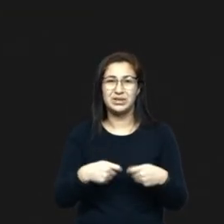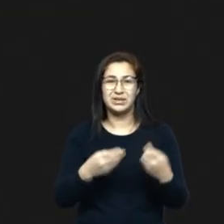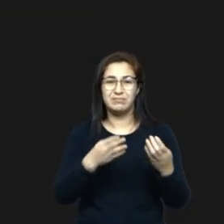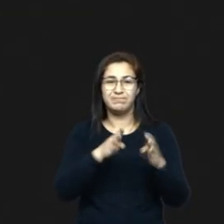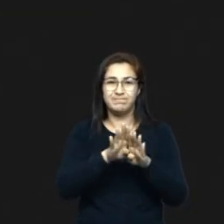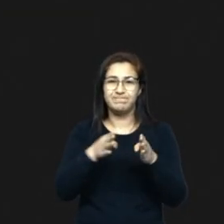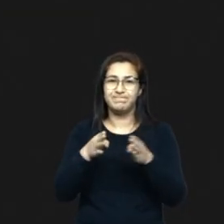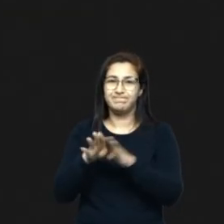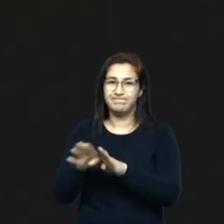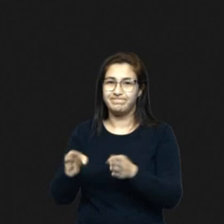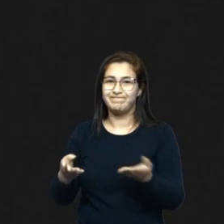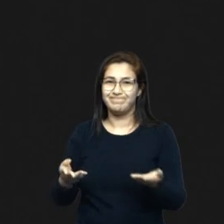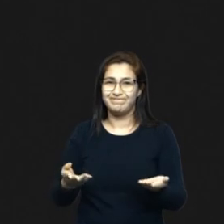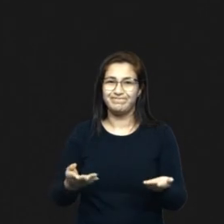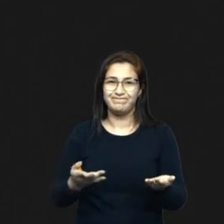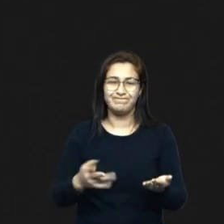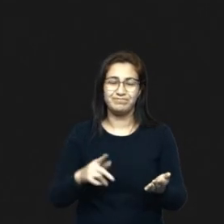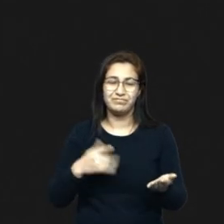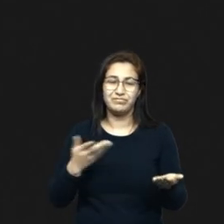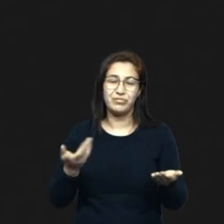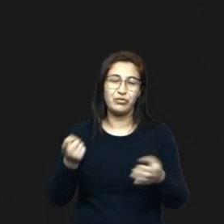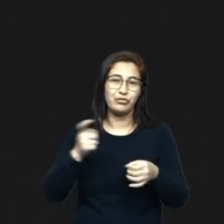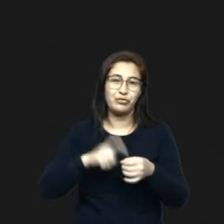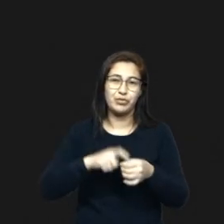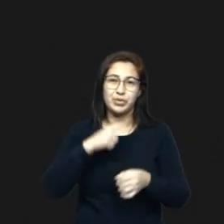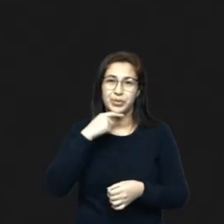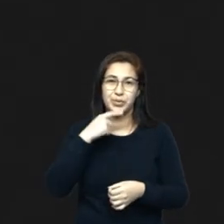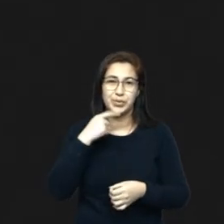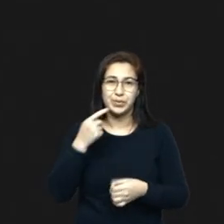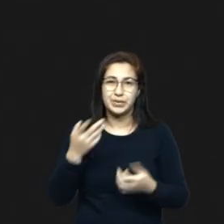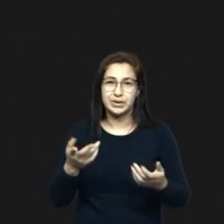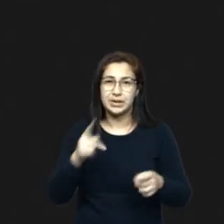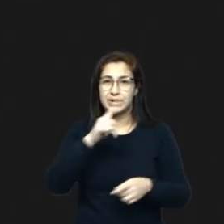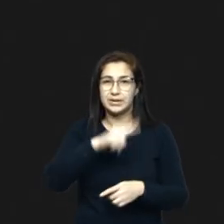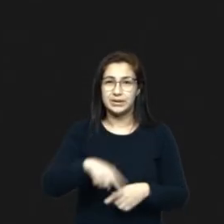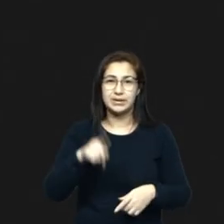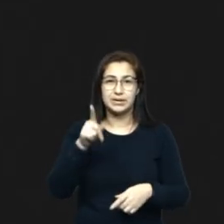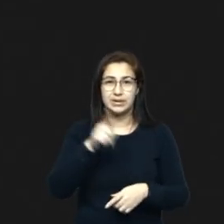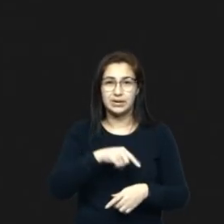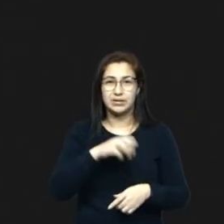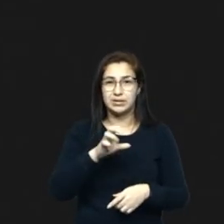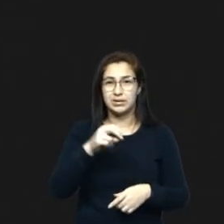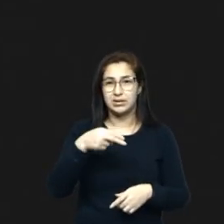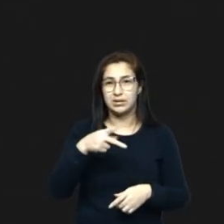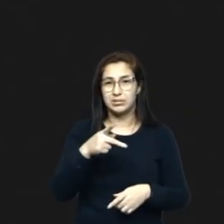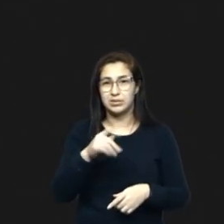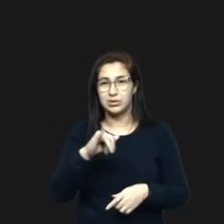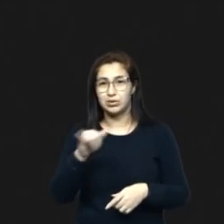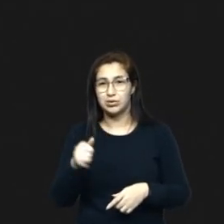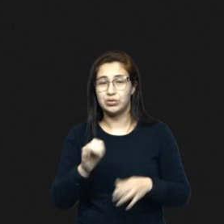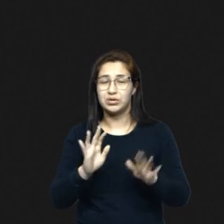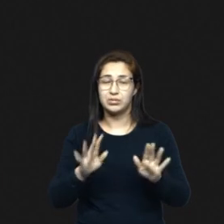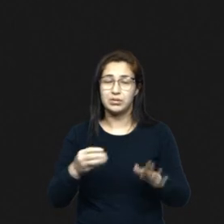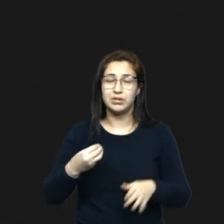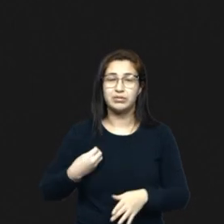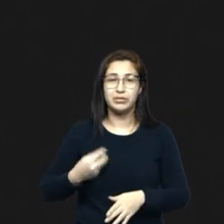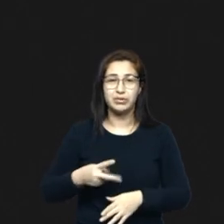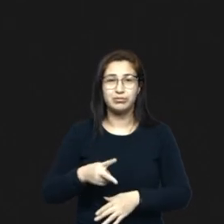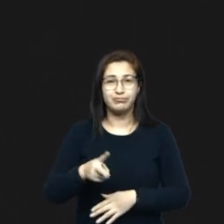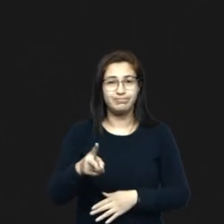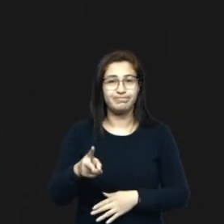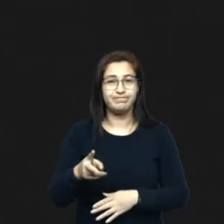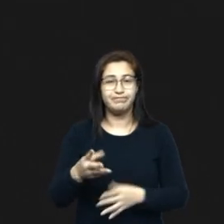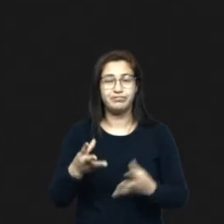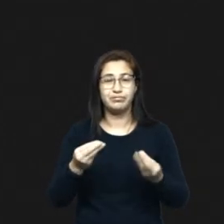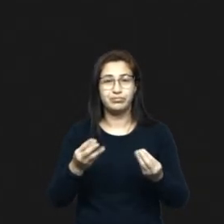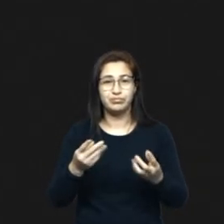durante a pandemia, fecharam seus estabelecimentos, cancelaram seu CNPJ, mas a vida continua e nós temos muito ainda a